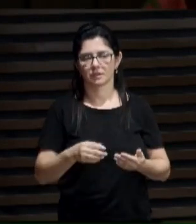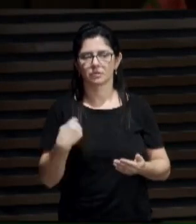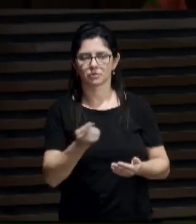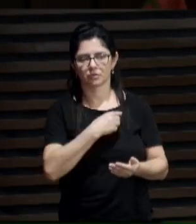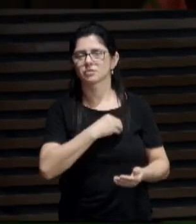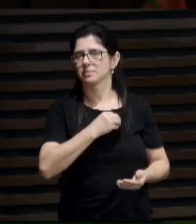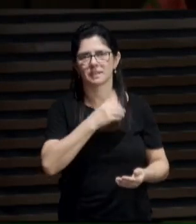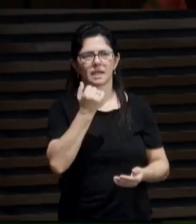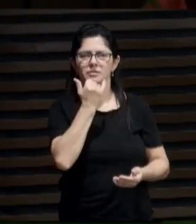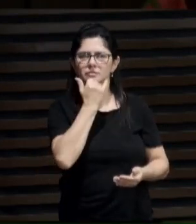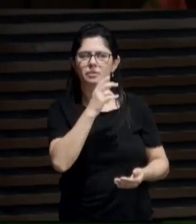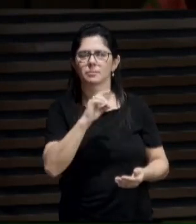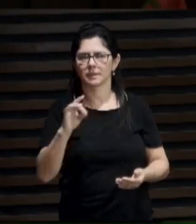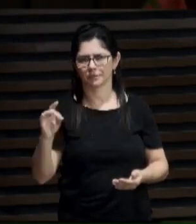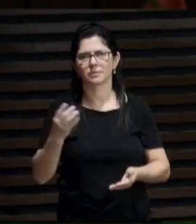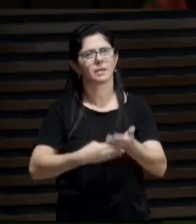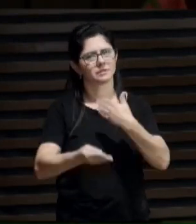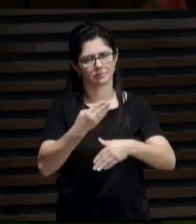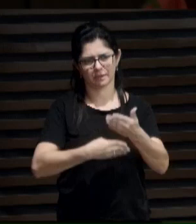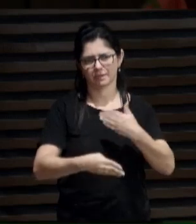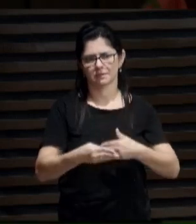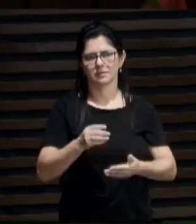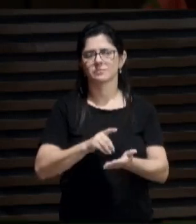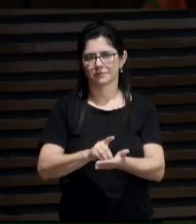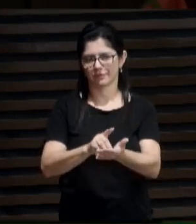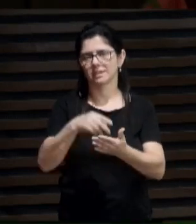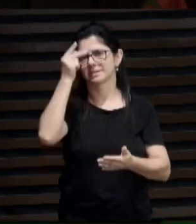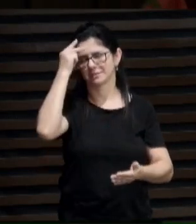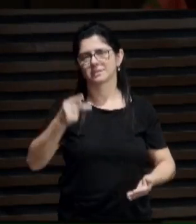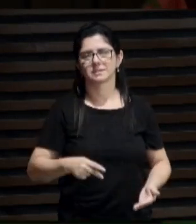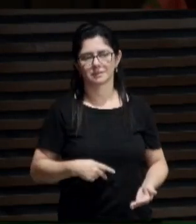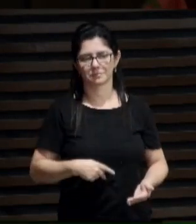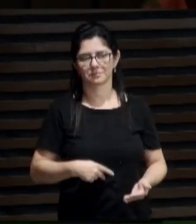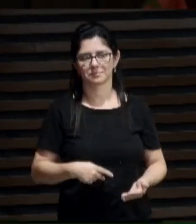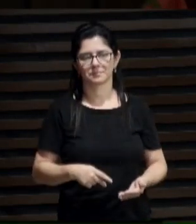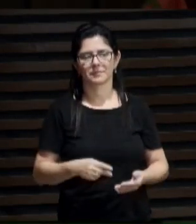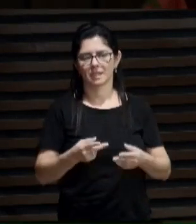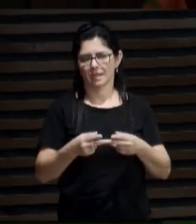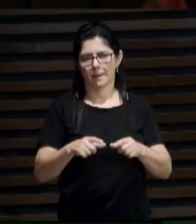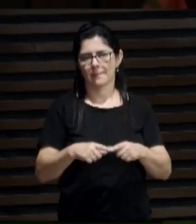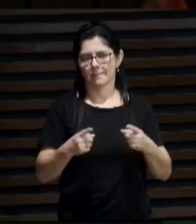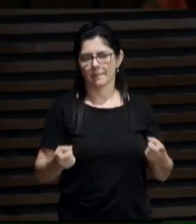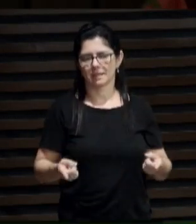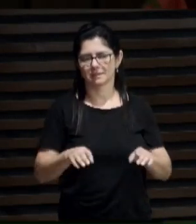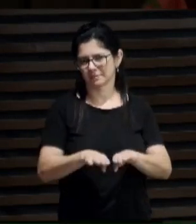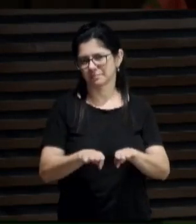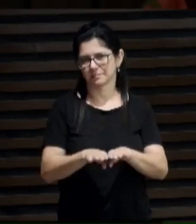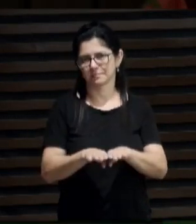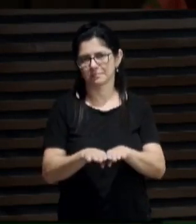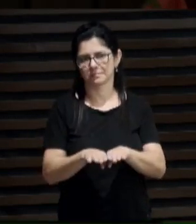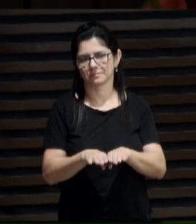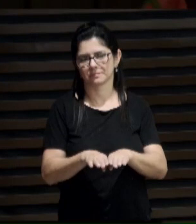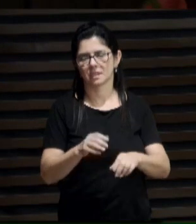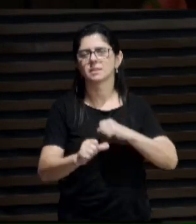perdoados pela oferta de si mesmo, como diz Gálatas 1, de 4 a 5, mas também mudou o